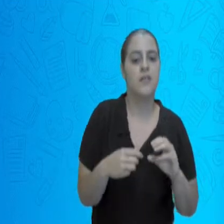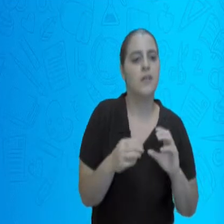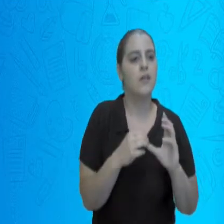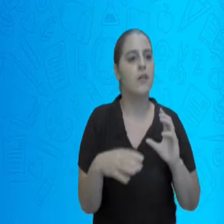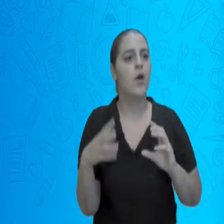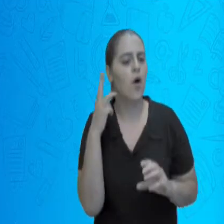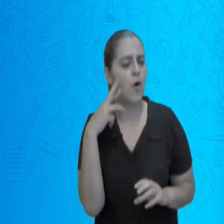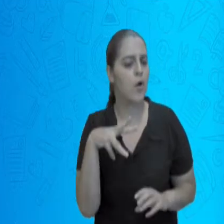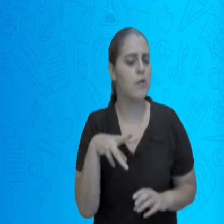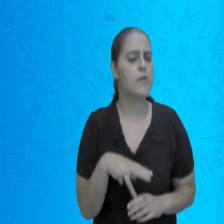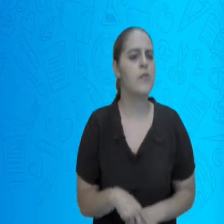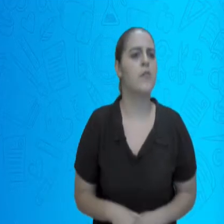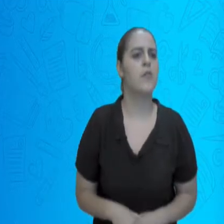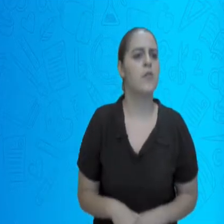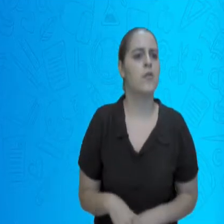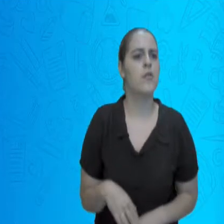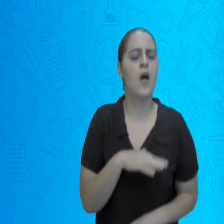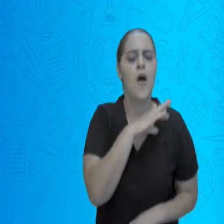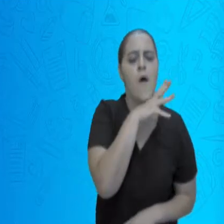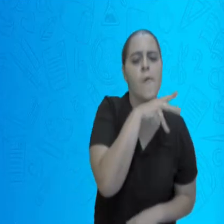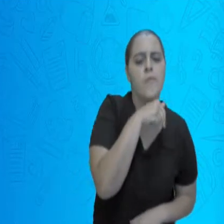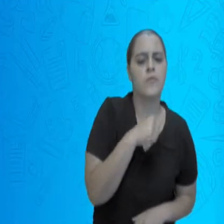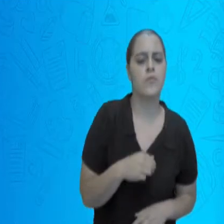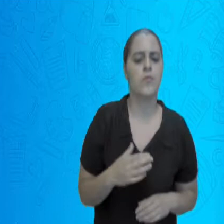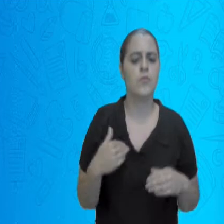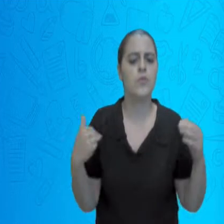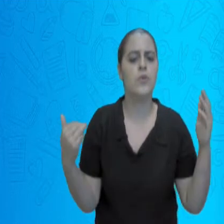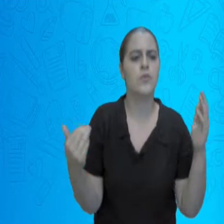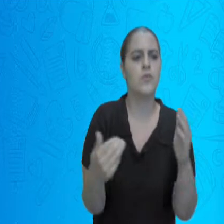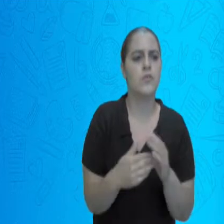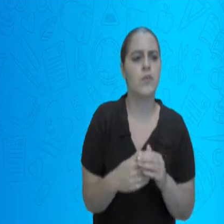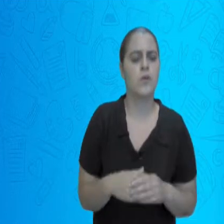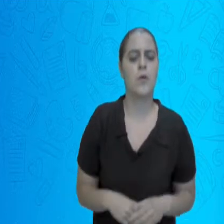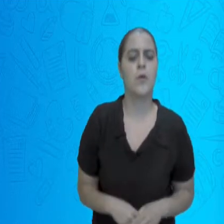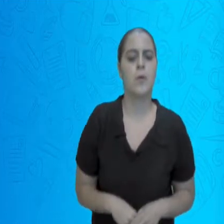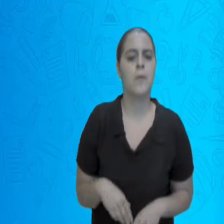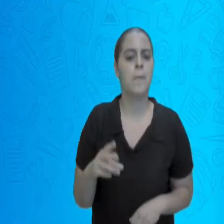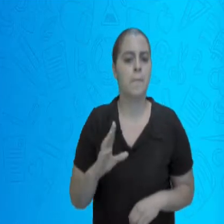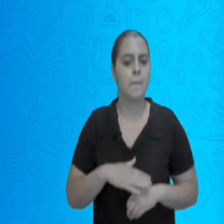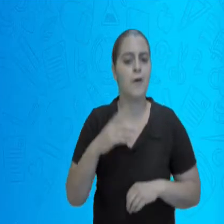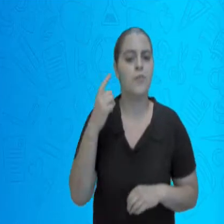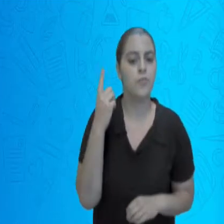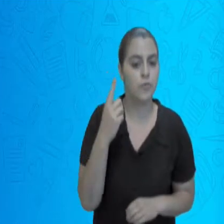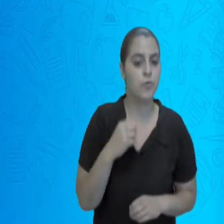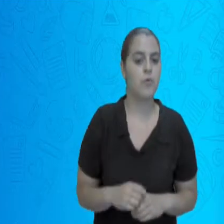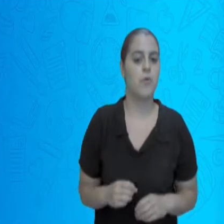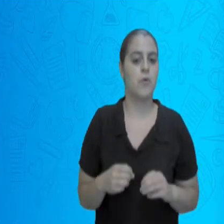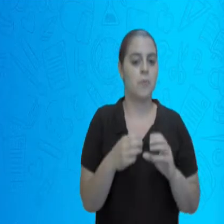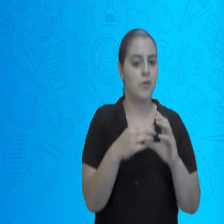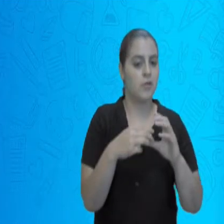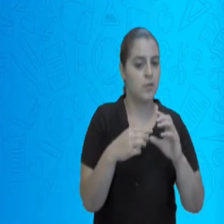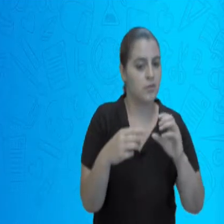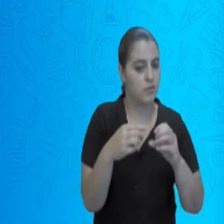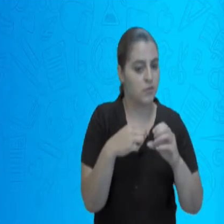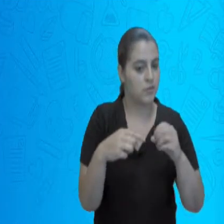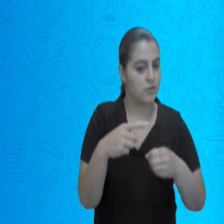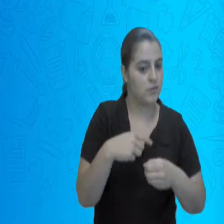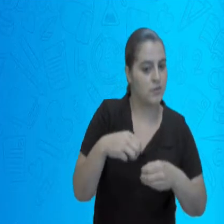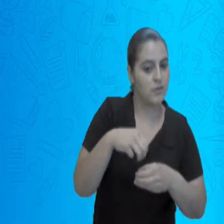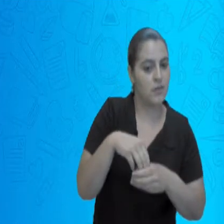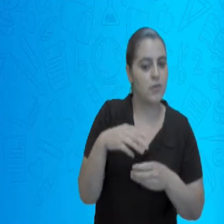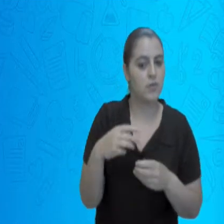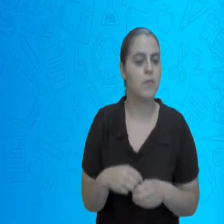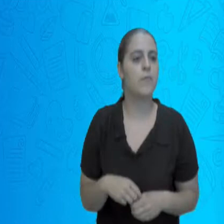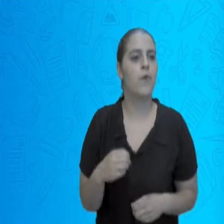Então, olha só, lá no Animalia, todos são pluricelulares. No fungi, eles são